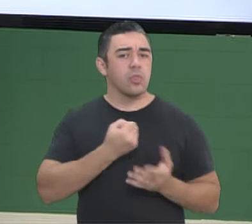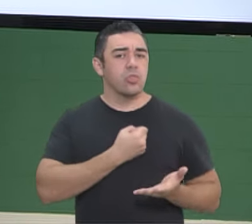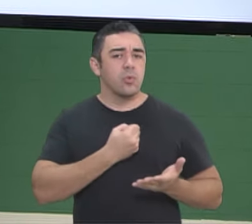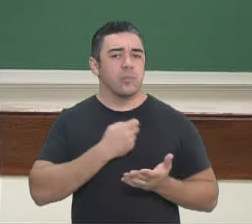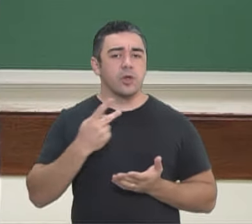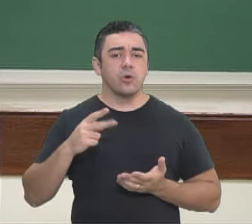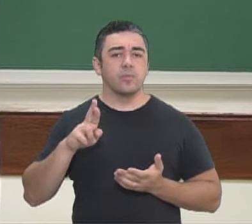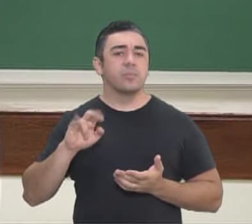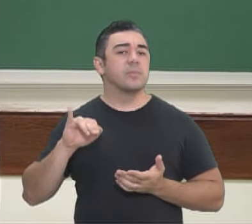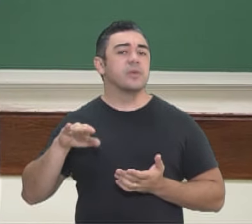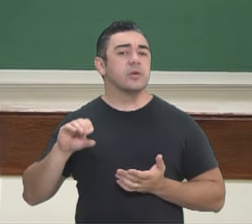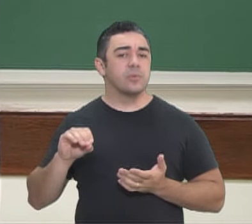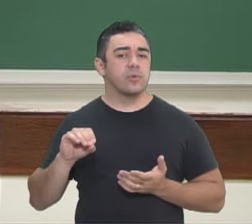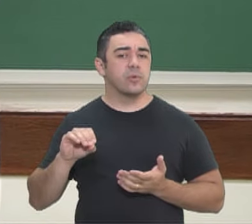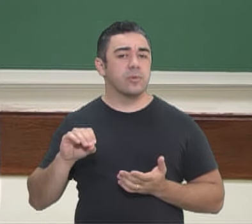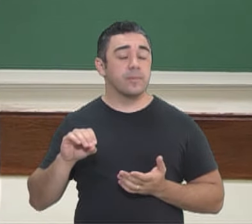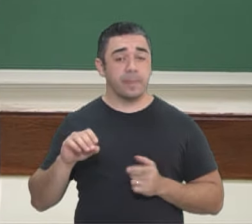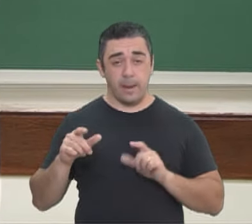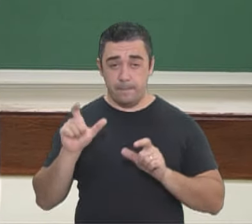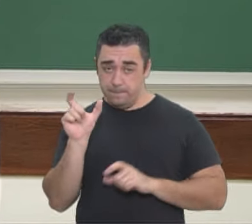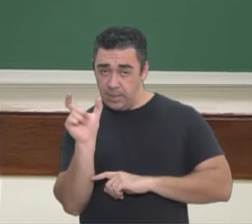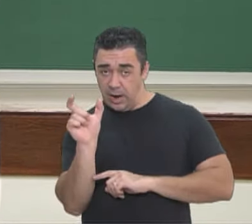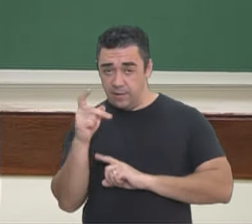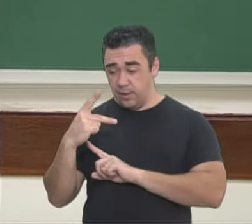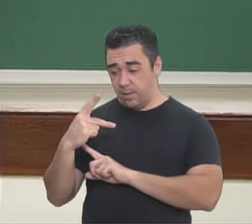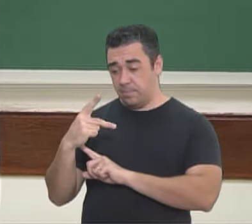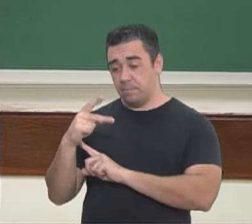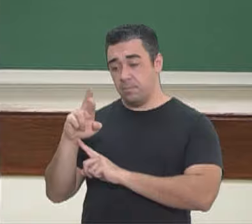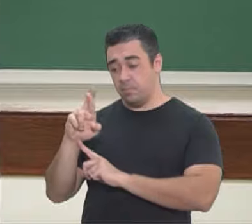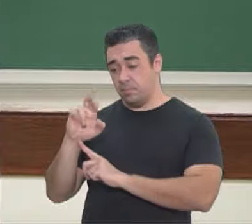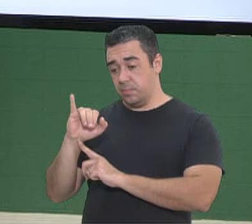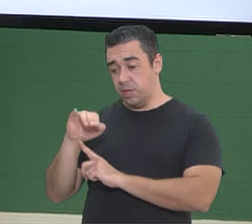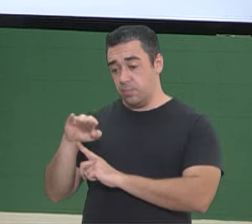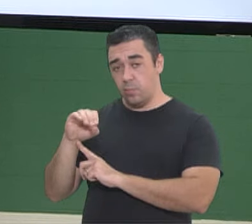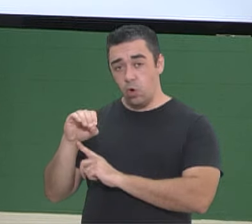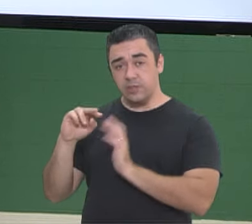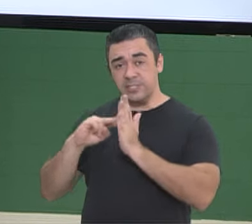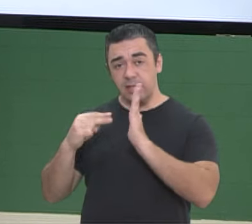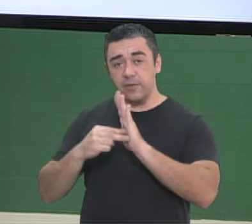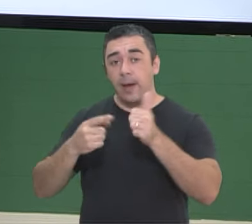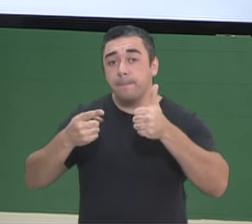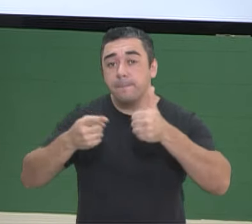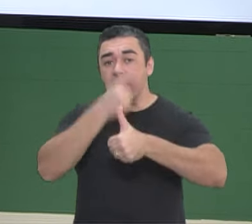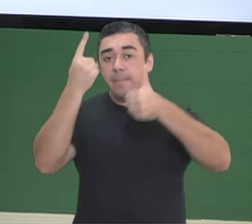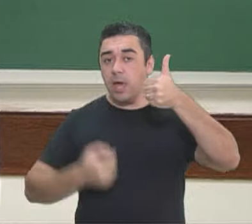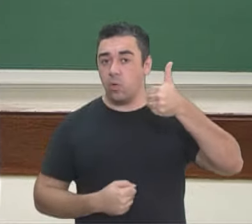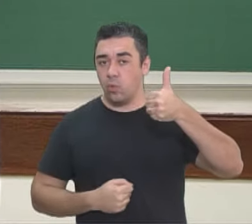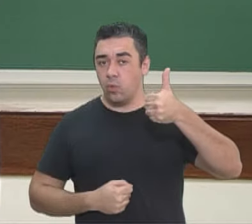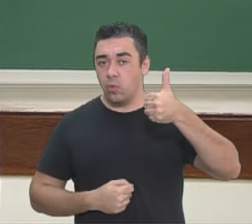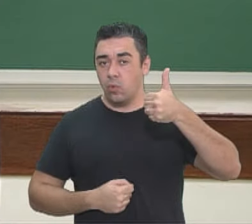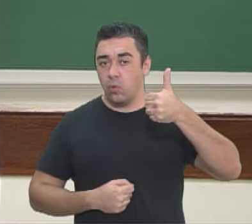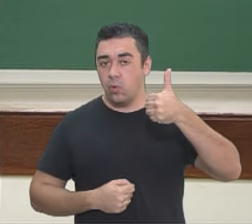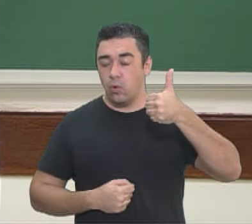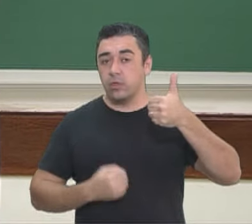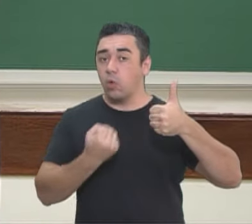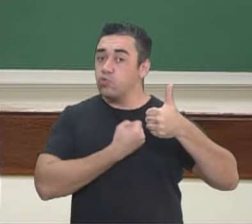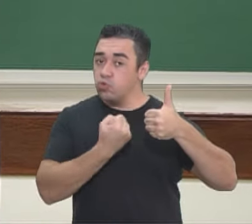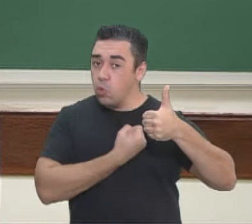primos? Vamos lá. A palavra primo vem do latim que significa primeiro. Então os números primos são